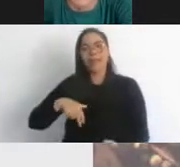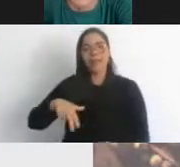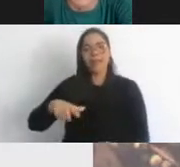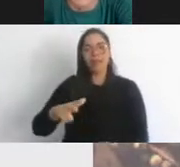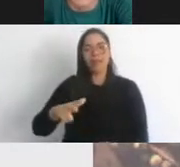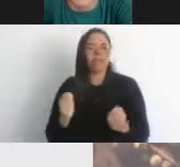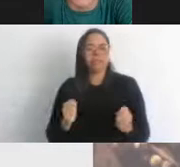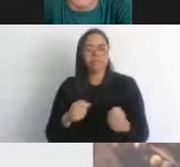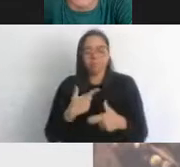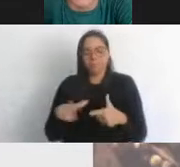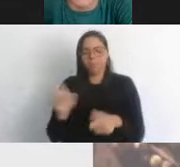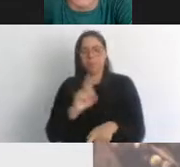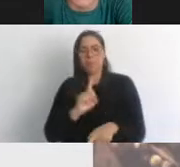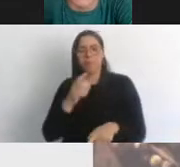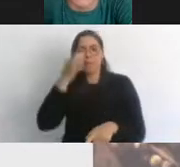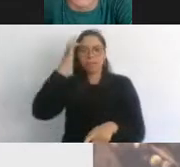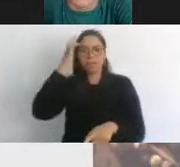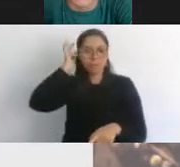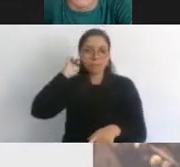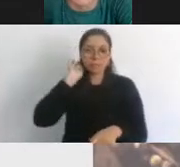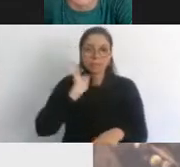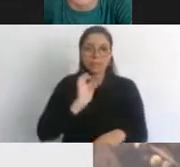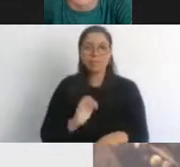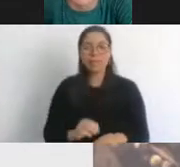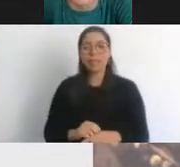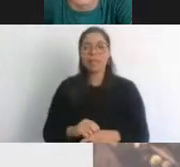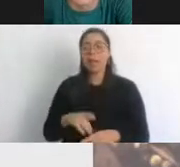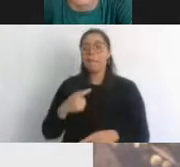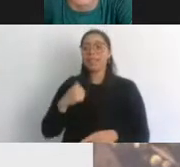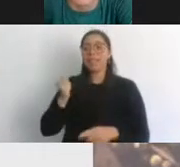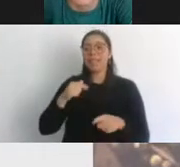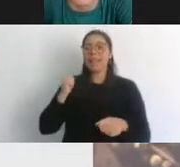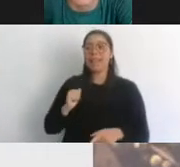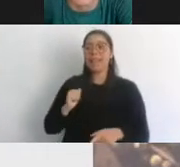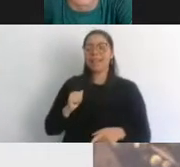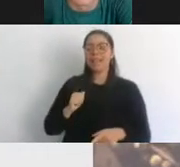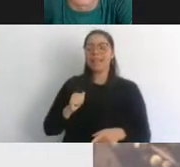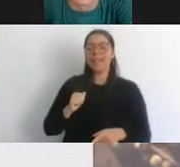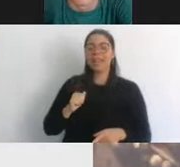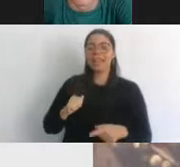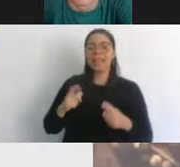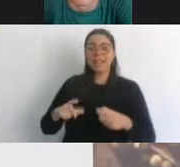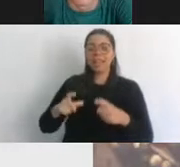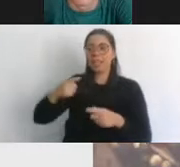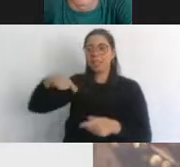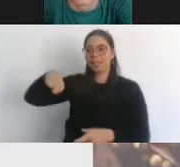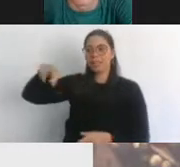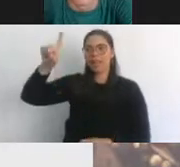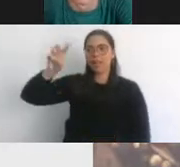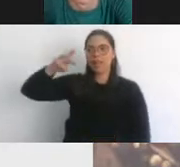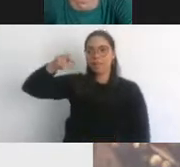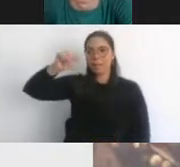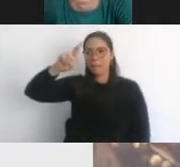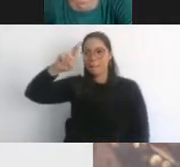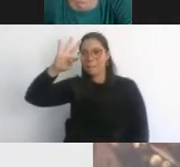passeio do ela mosquito duelo moça que tá fazendo lá para Marte fazer um passeio assim passei o disruptivo ao passado